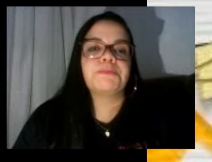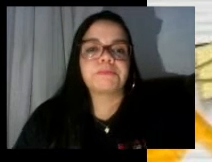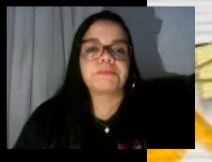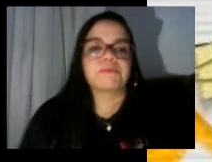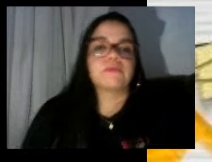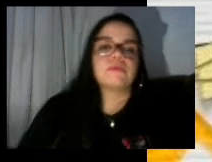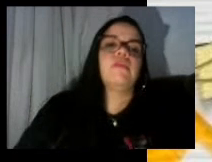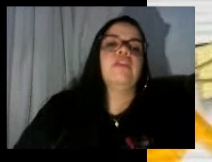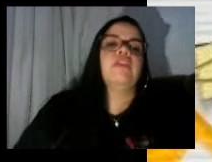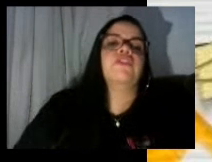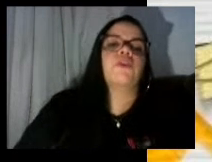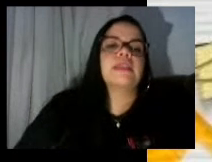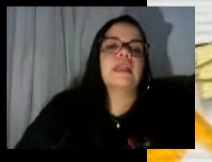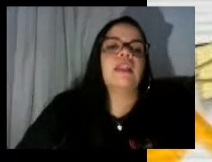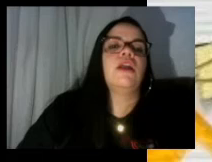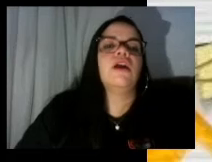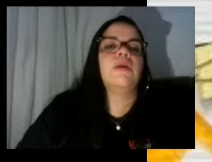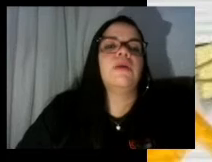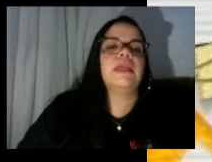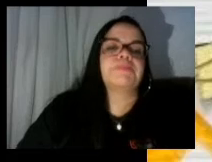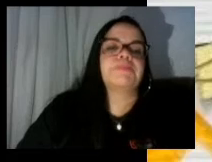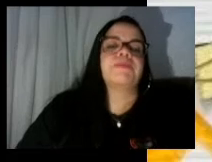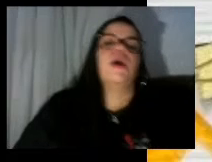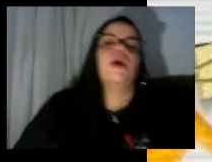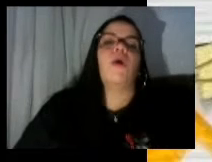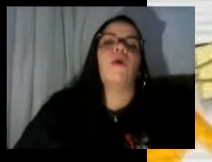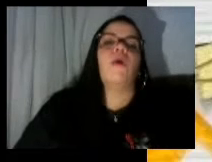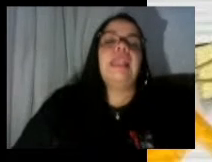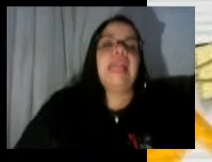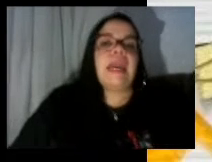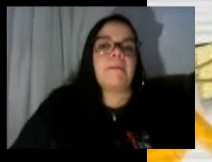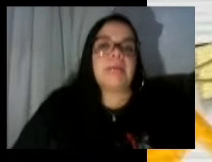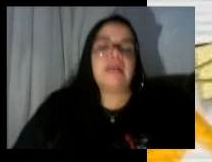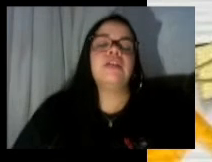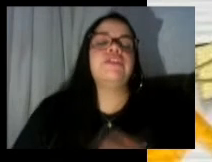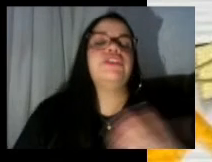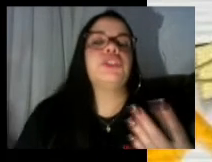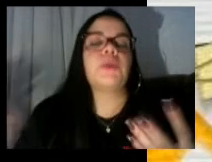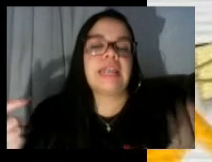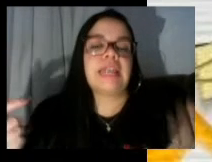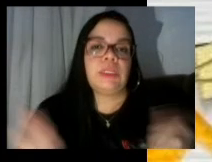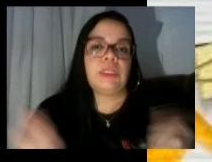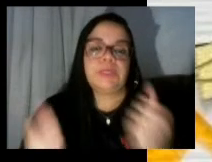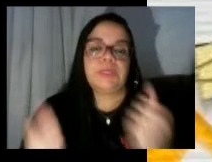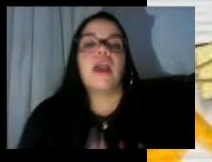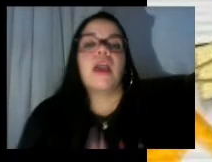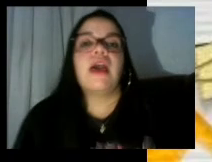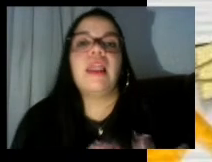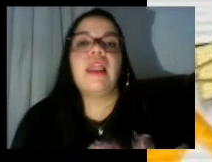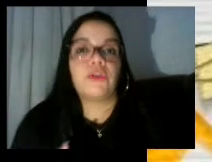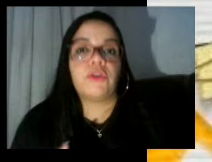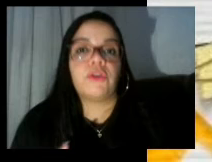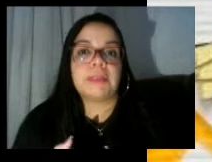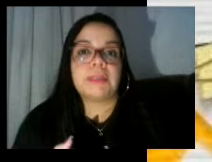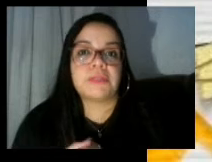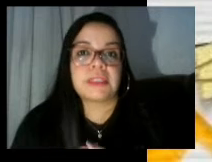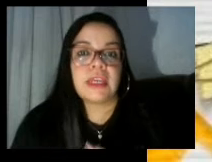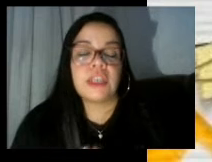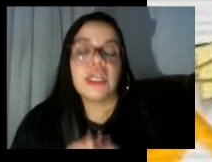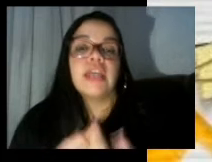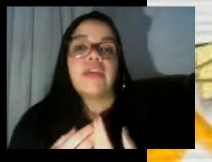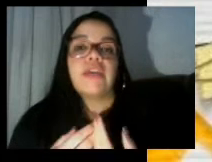parte. A gente começa logo aqui. Bom, lembra, antes da gente começar a leitura, lembra que eu falei